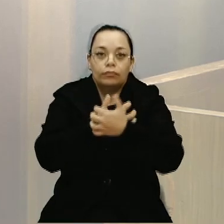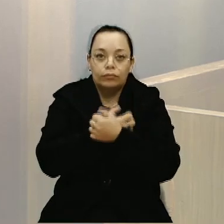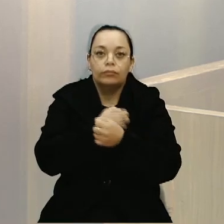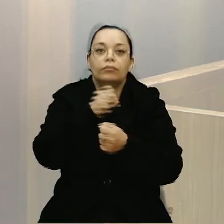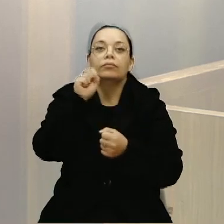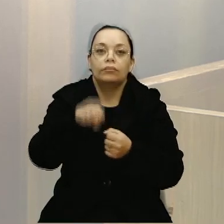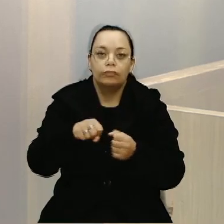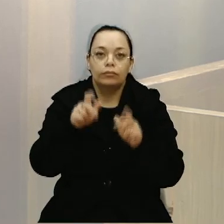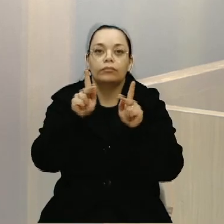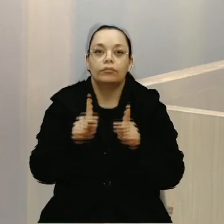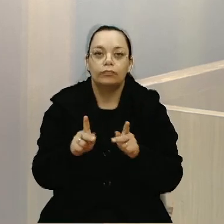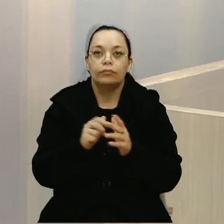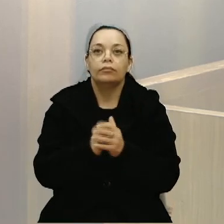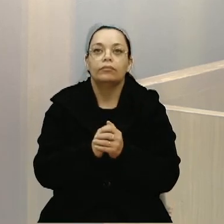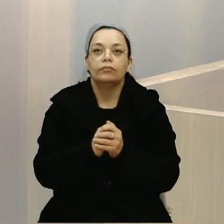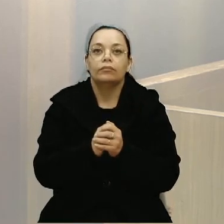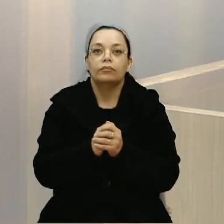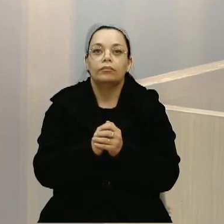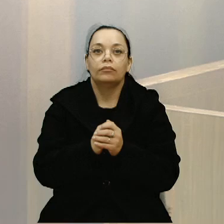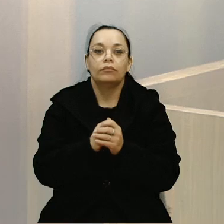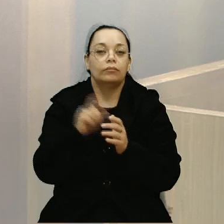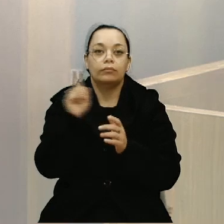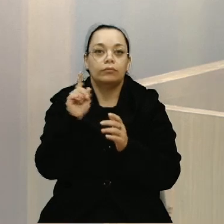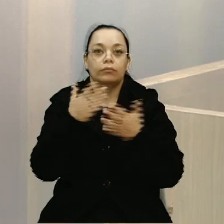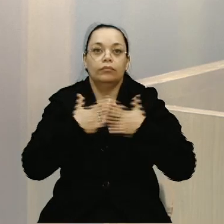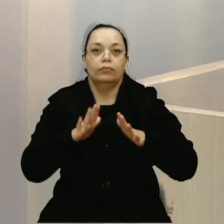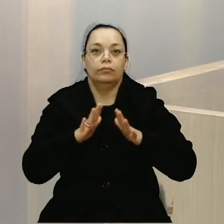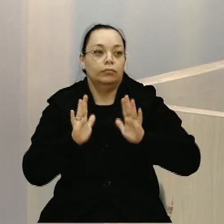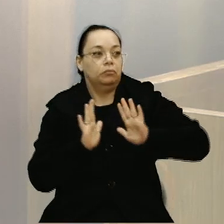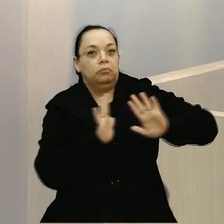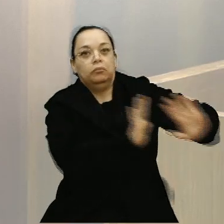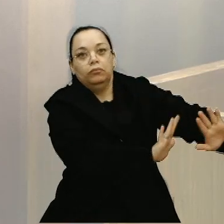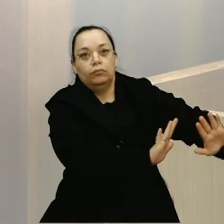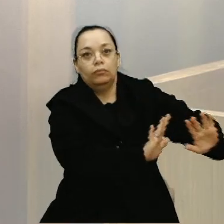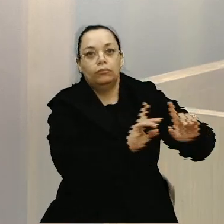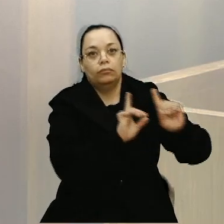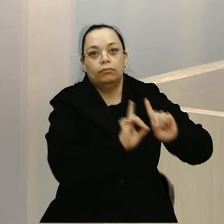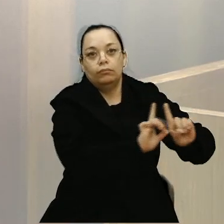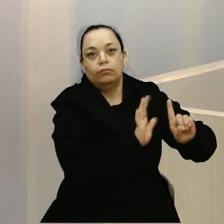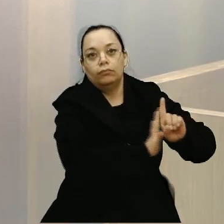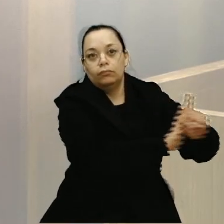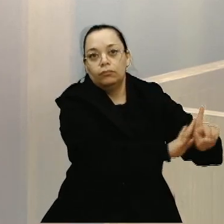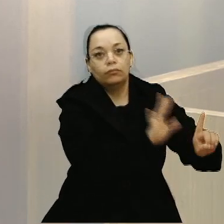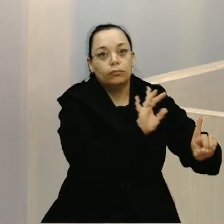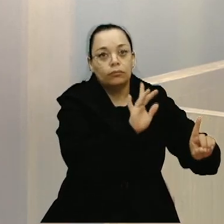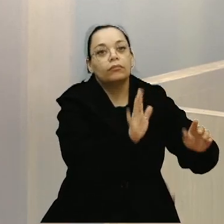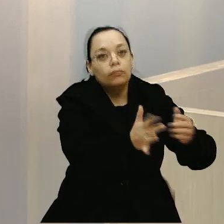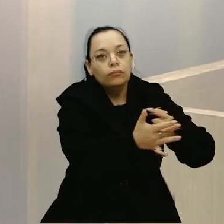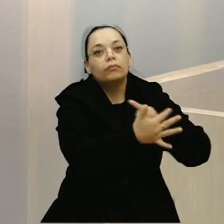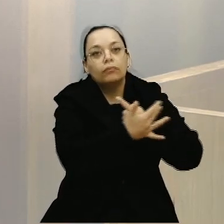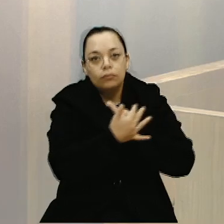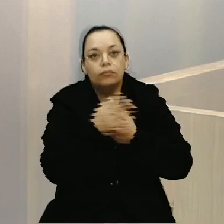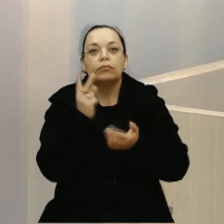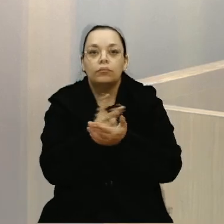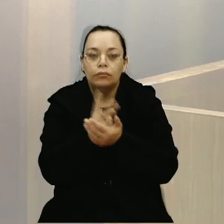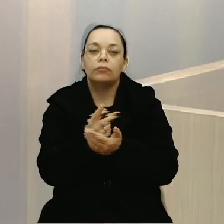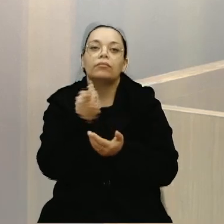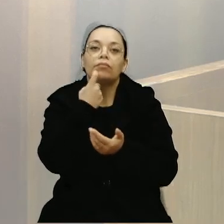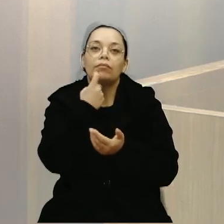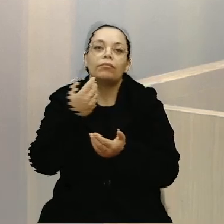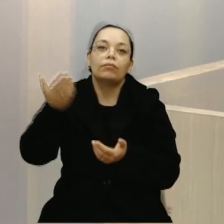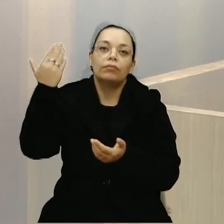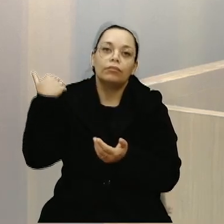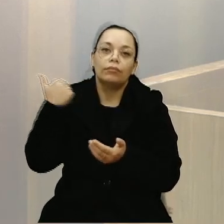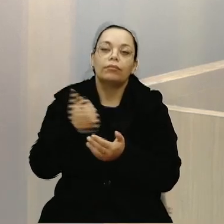acolhendo as pessoas, e não vai ser agora que a gente não vai acolher essas pessoas. Sexta-feira passada